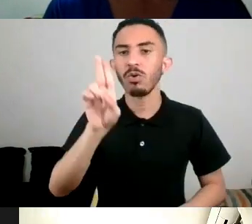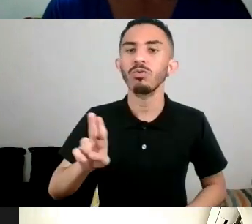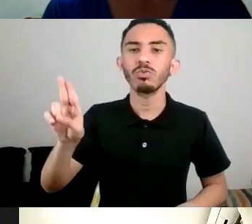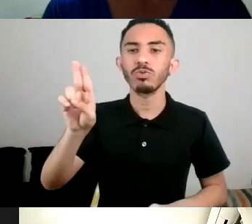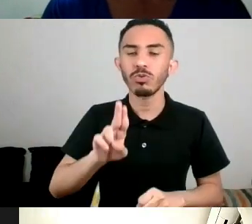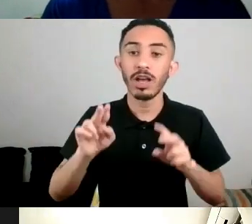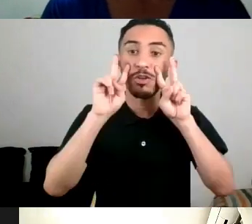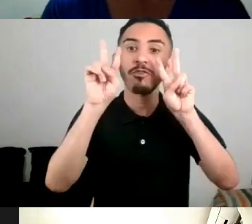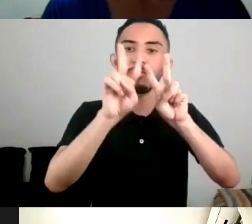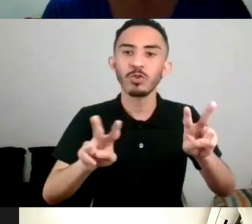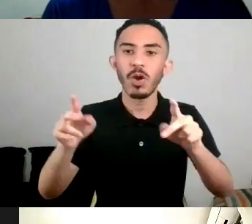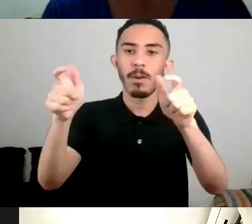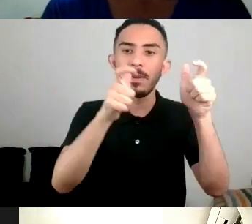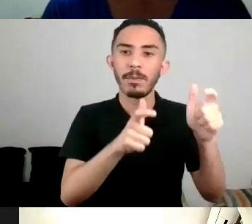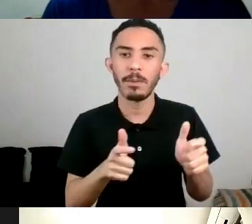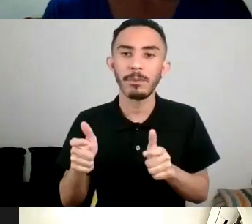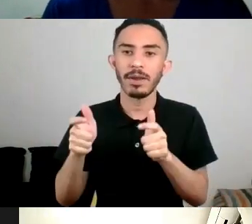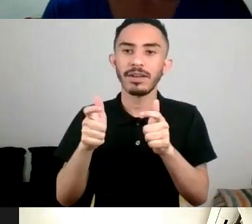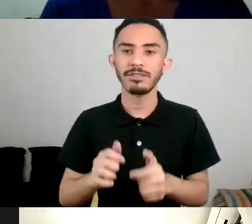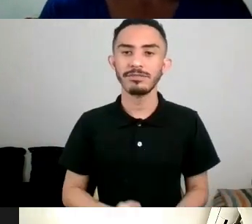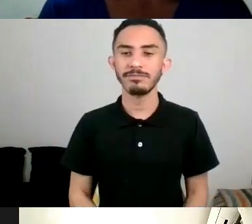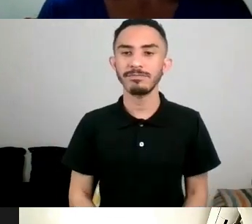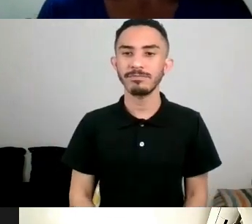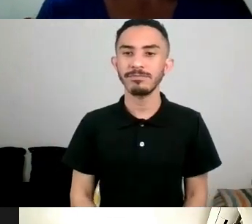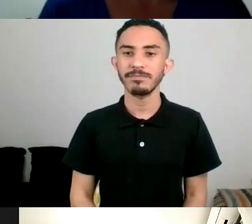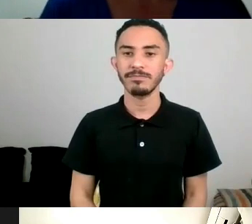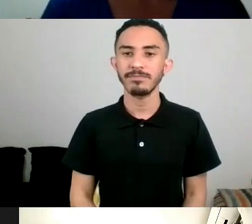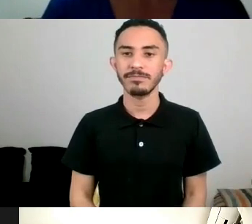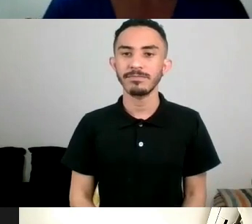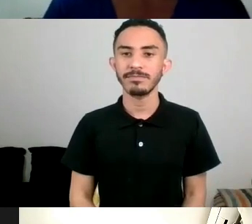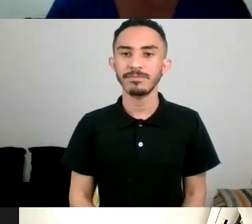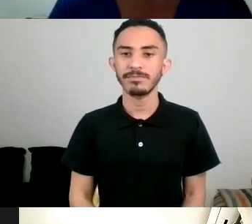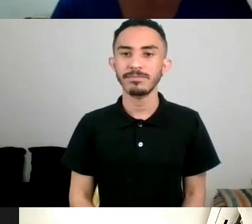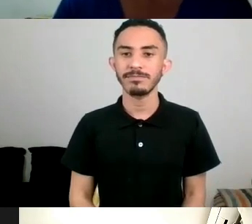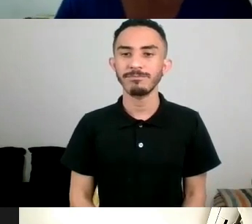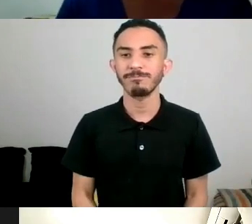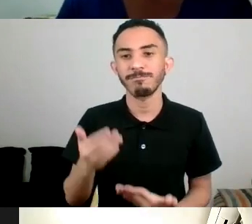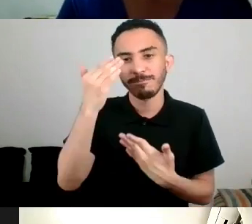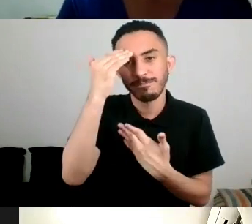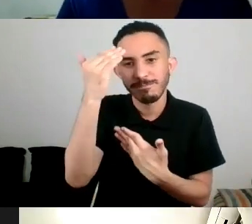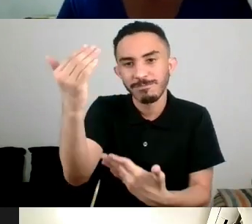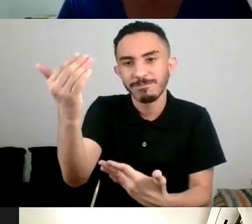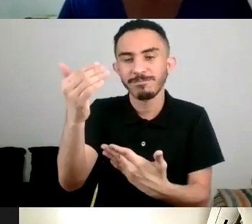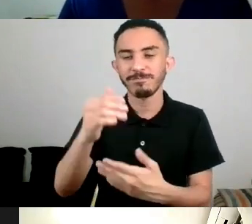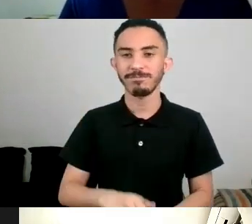visual espacial. Muito obrigada.